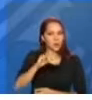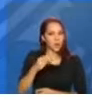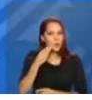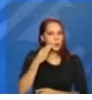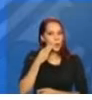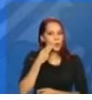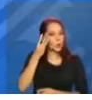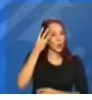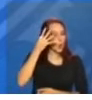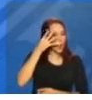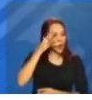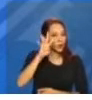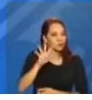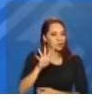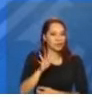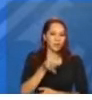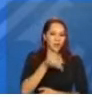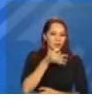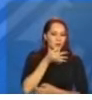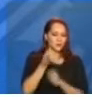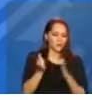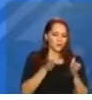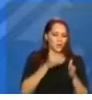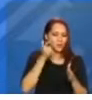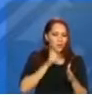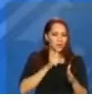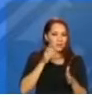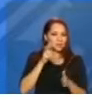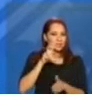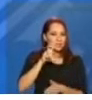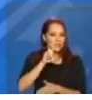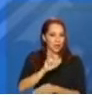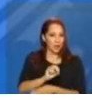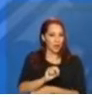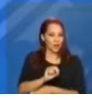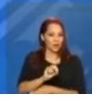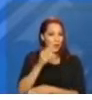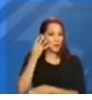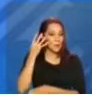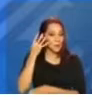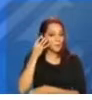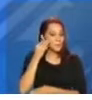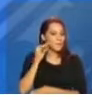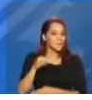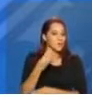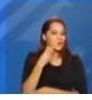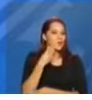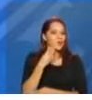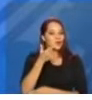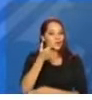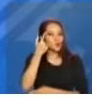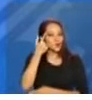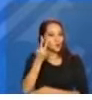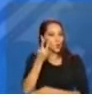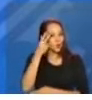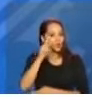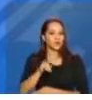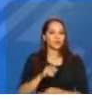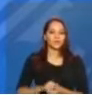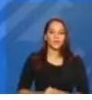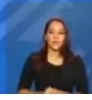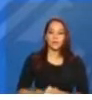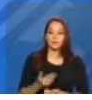em 4 dias, provavelmente chegaremos 50 milhões em 2 dias, mas, como banco de todos os